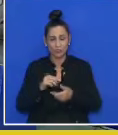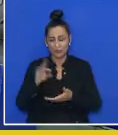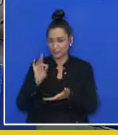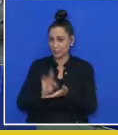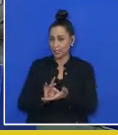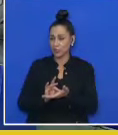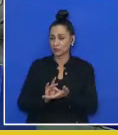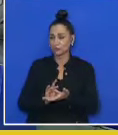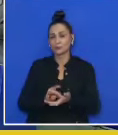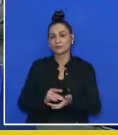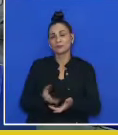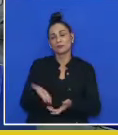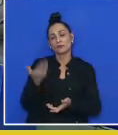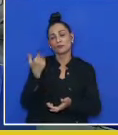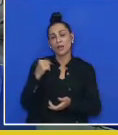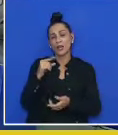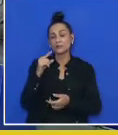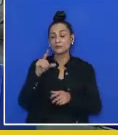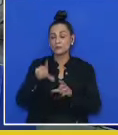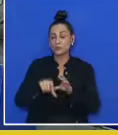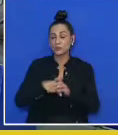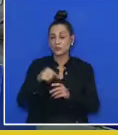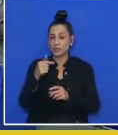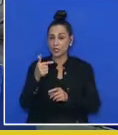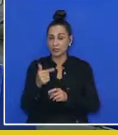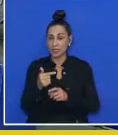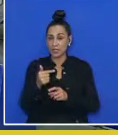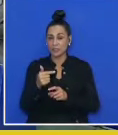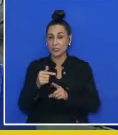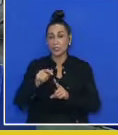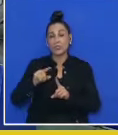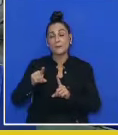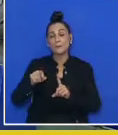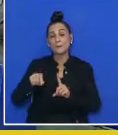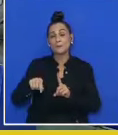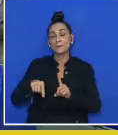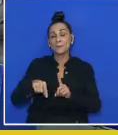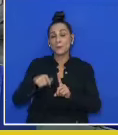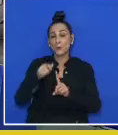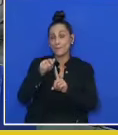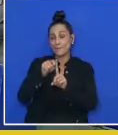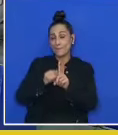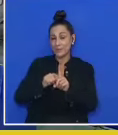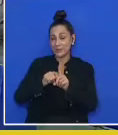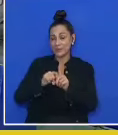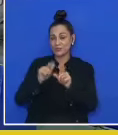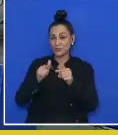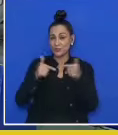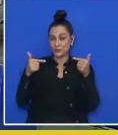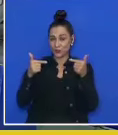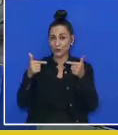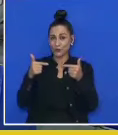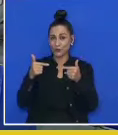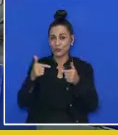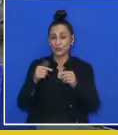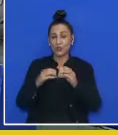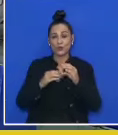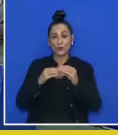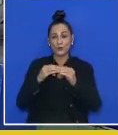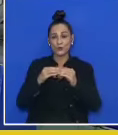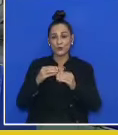Então, nós vamos lá. Serão sorteados agora 7 números e um mês de sorte por concurso. Este é o concurso